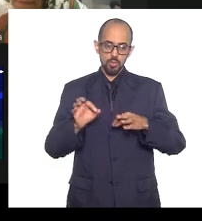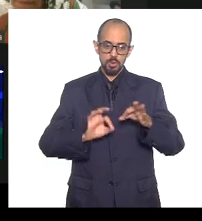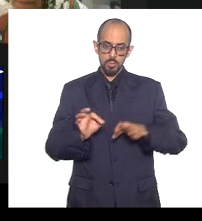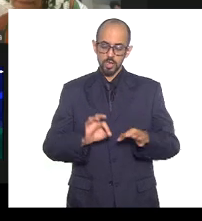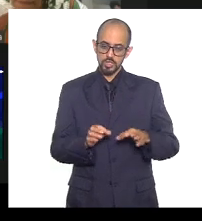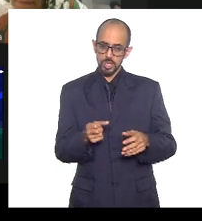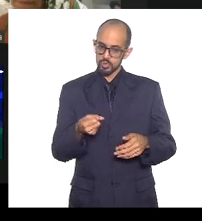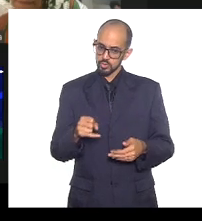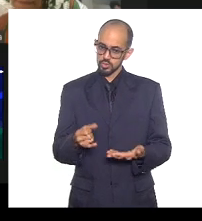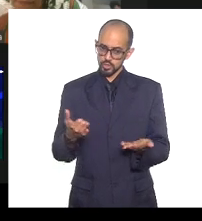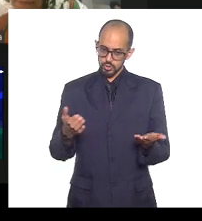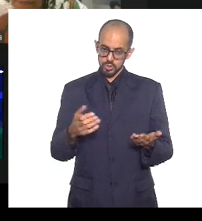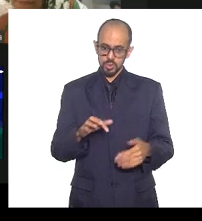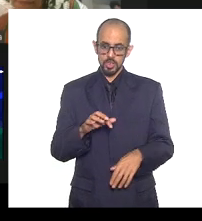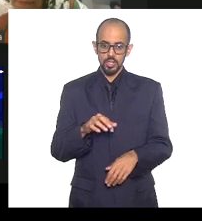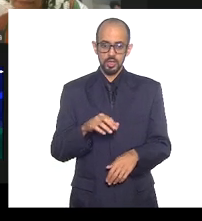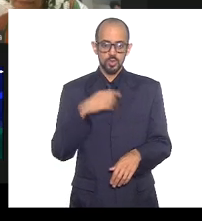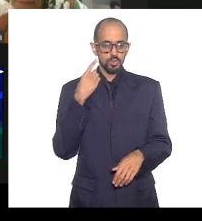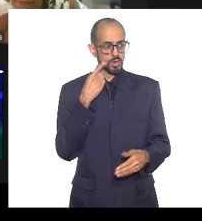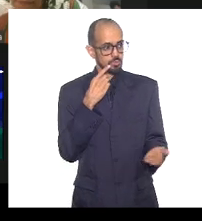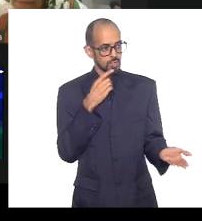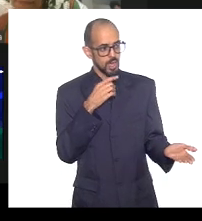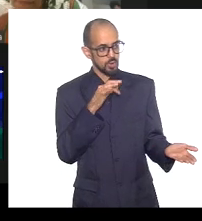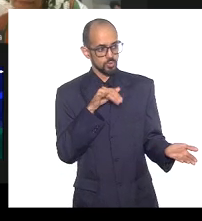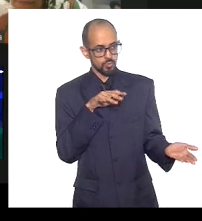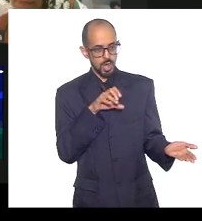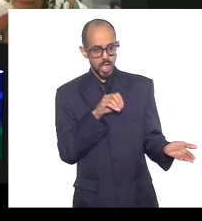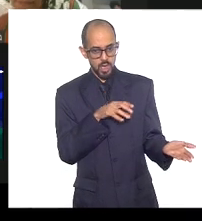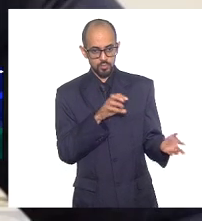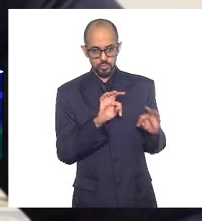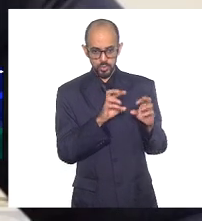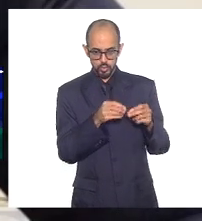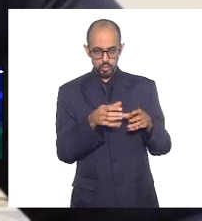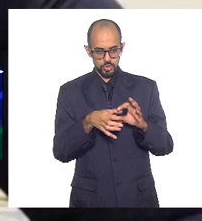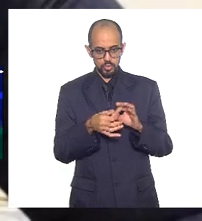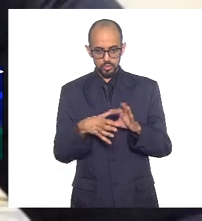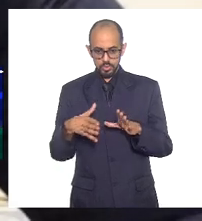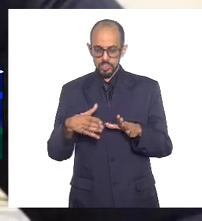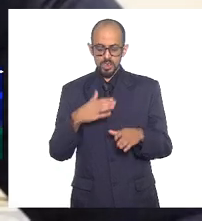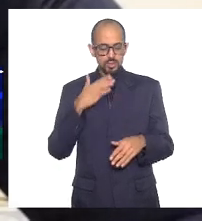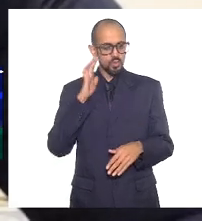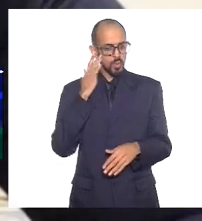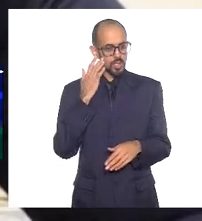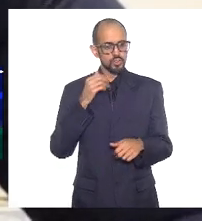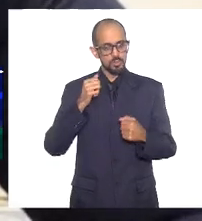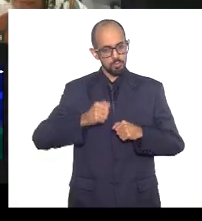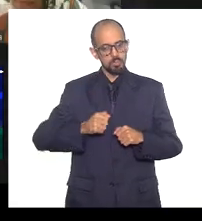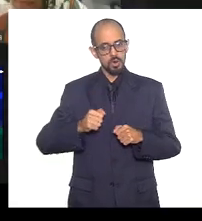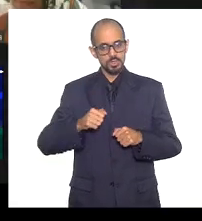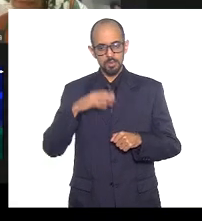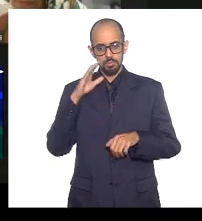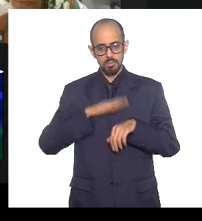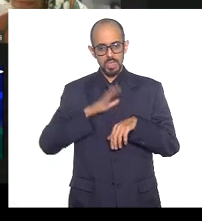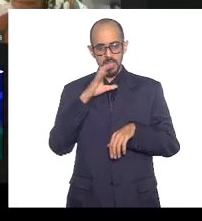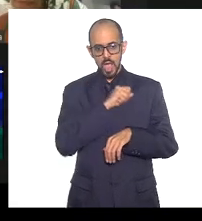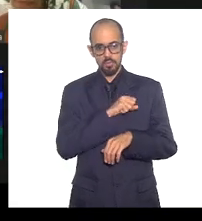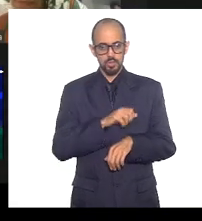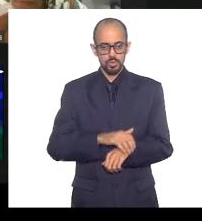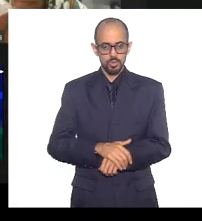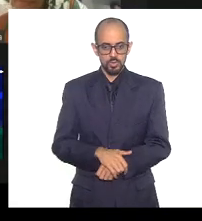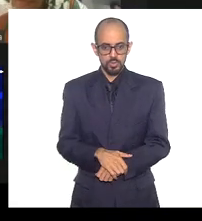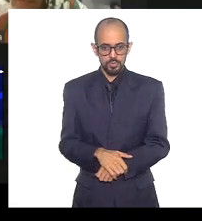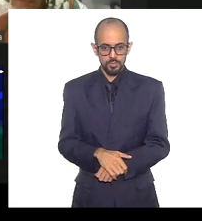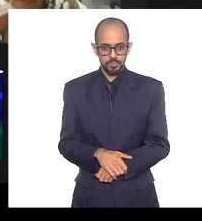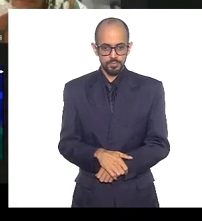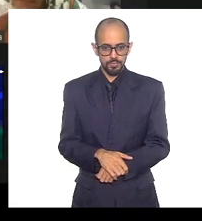obviamente se o deputado Serafini autorizarem eu acho que seria mais producente não, mas deputado